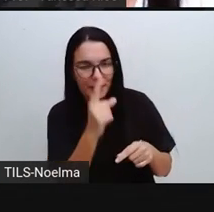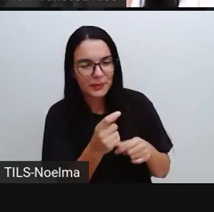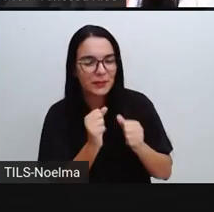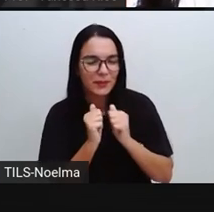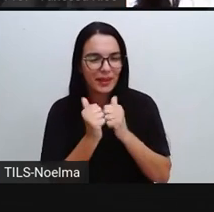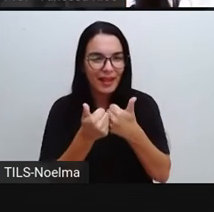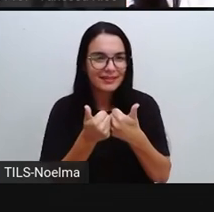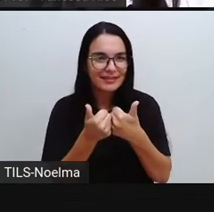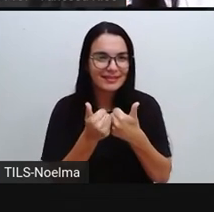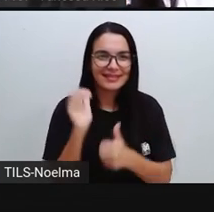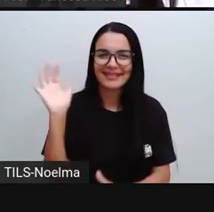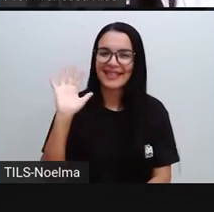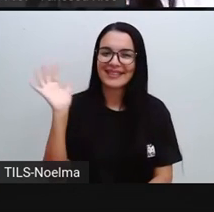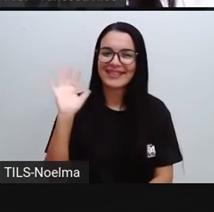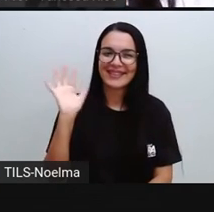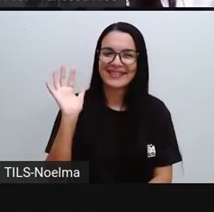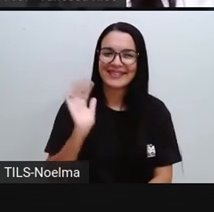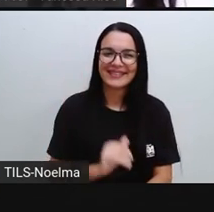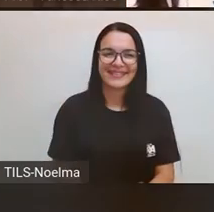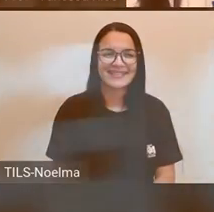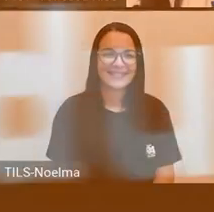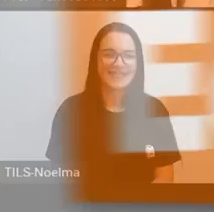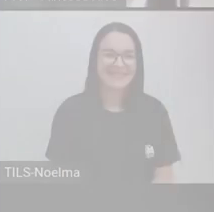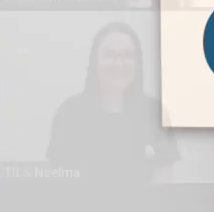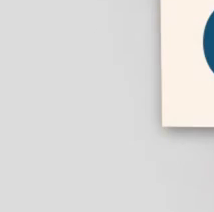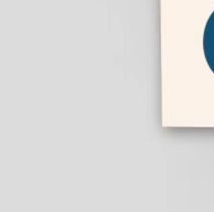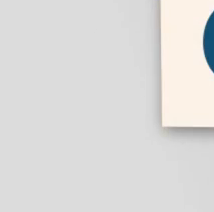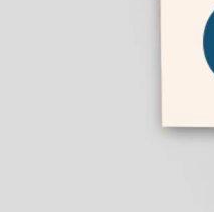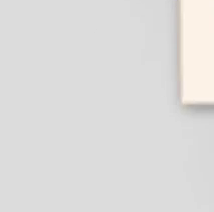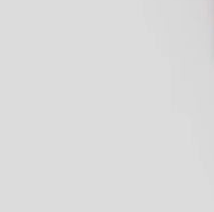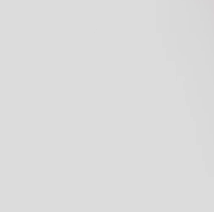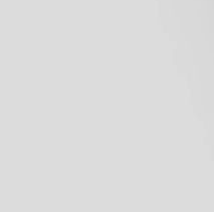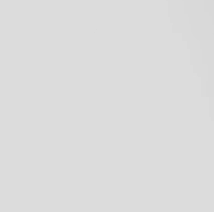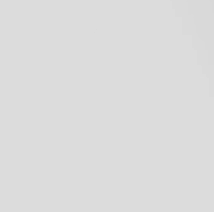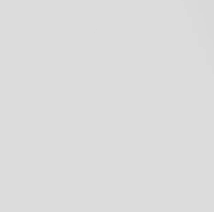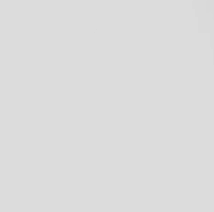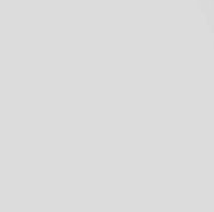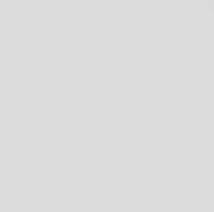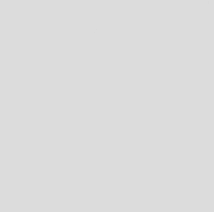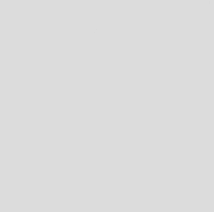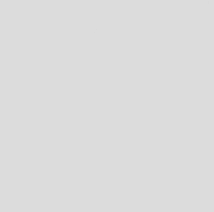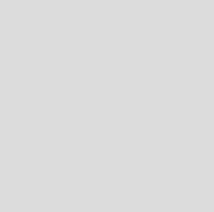falou, ó. Tchau, tchau. Tchau, tchau.